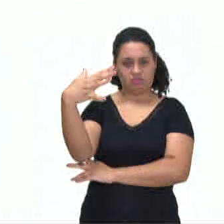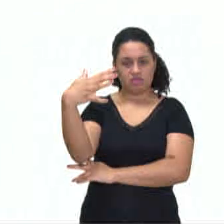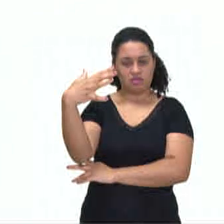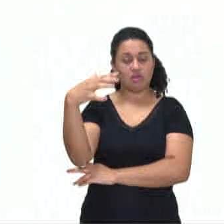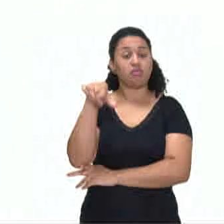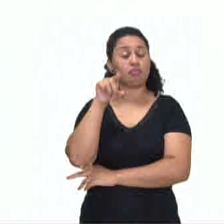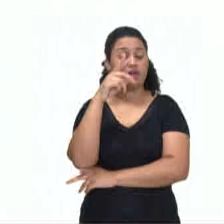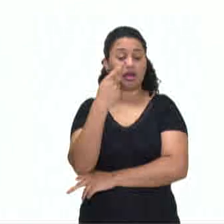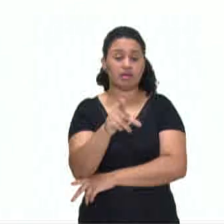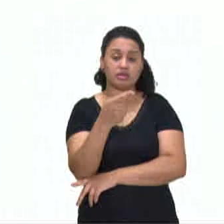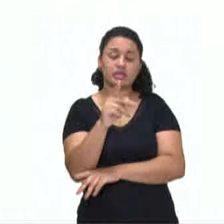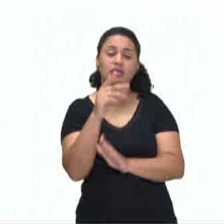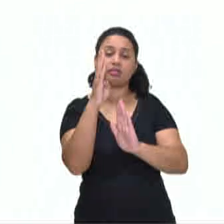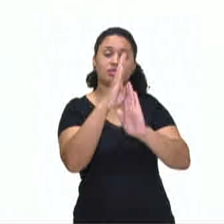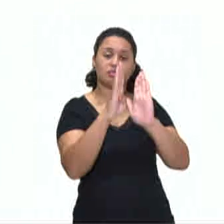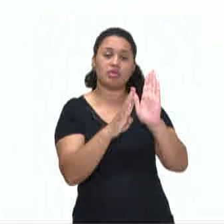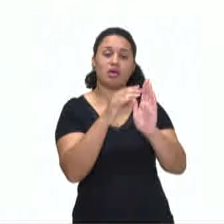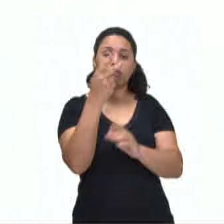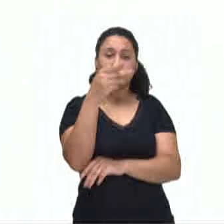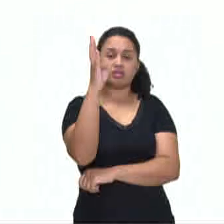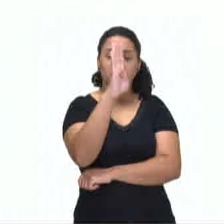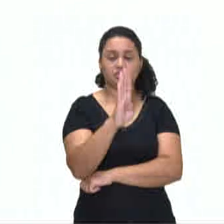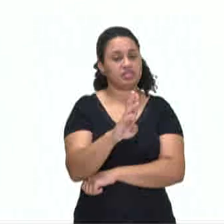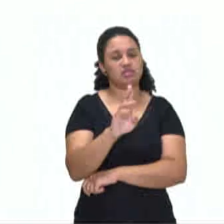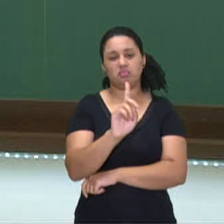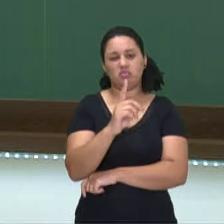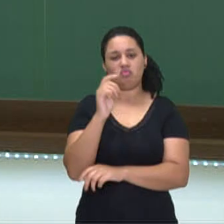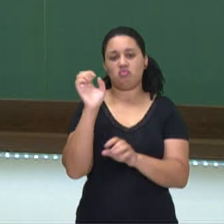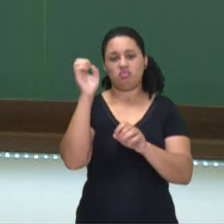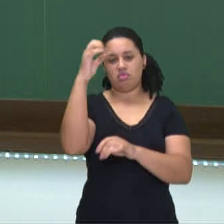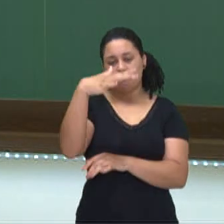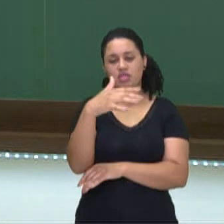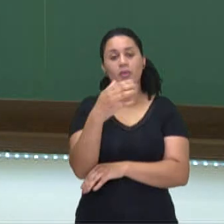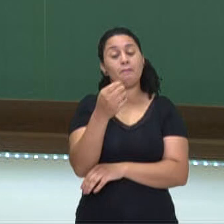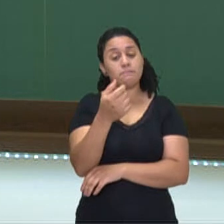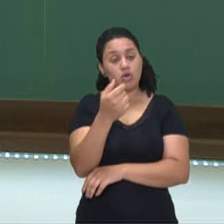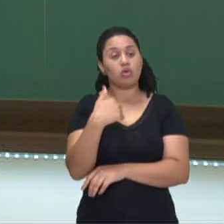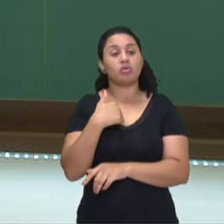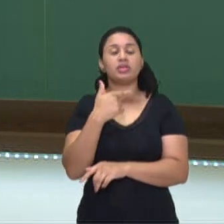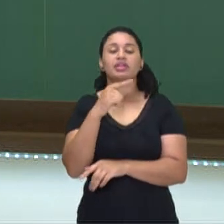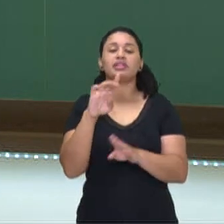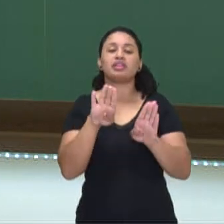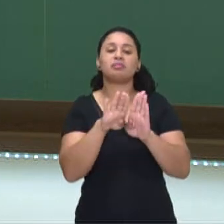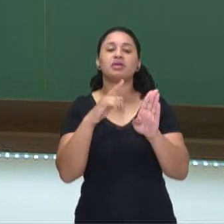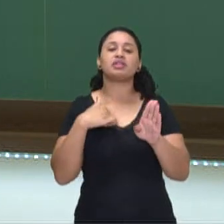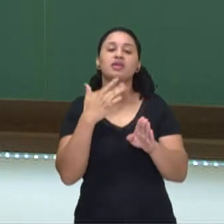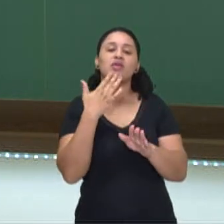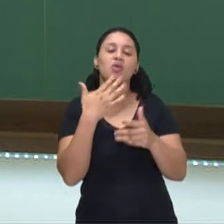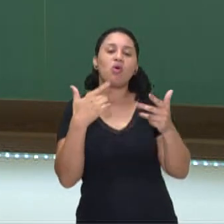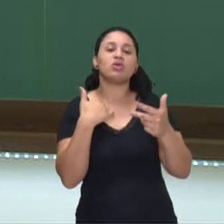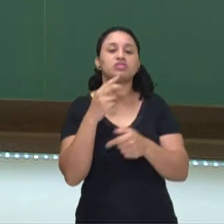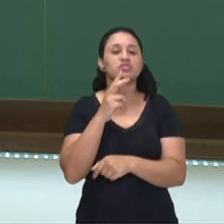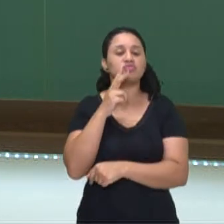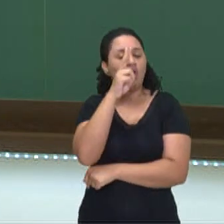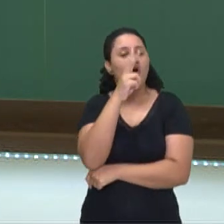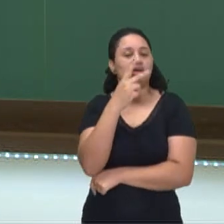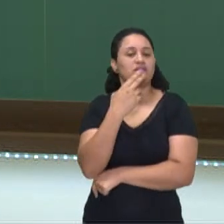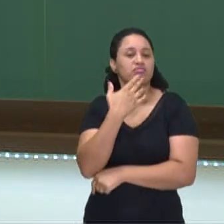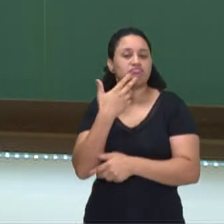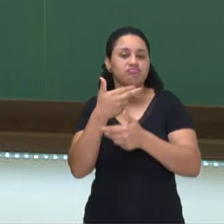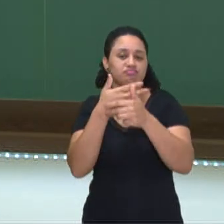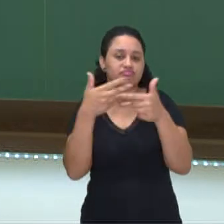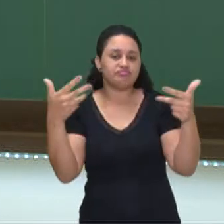foco aqui nas nossas obras, no barroco nacional. As cores bem floridas, bem fortes ainda, né?